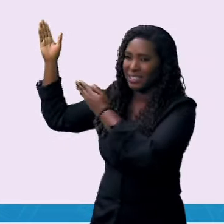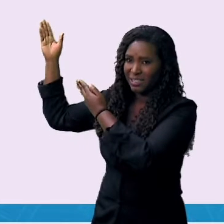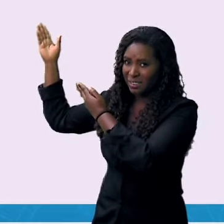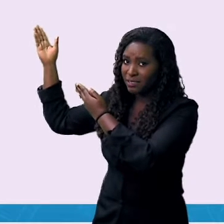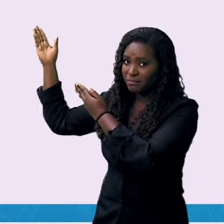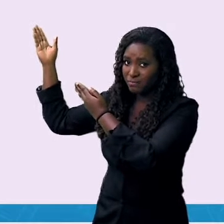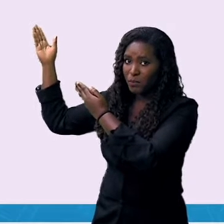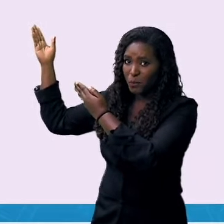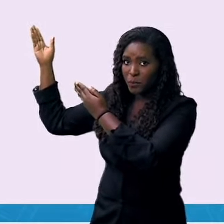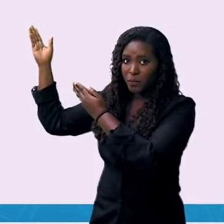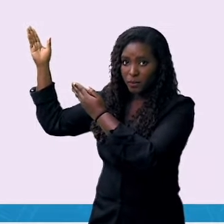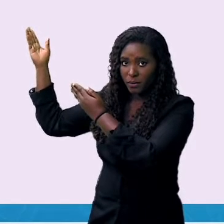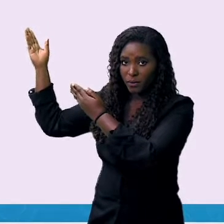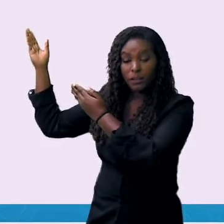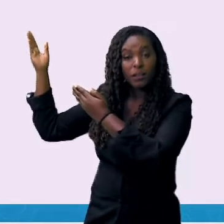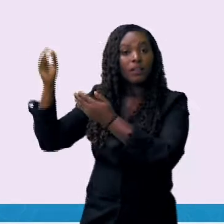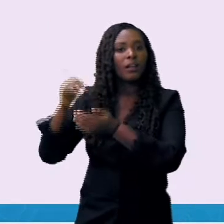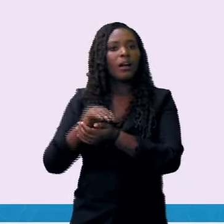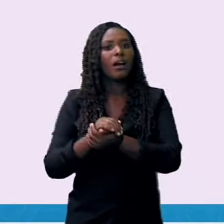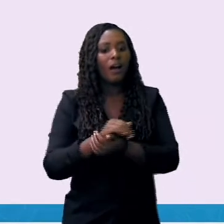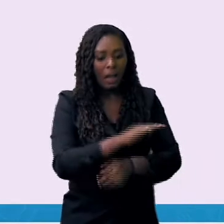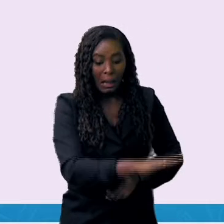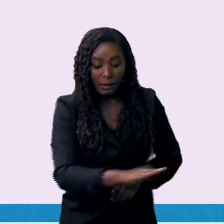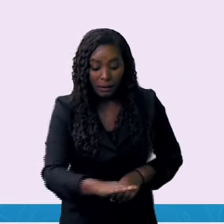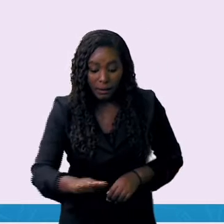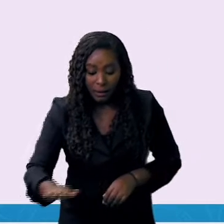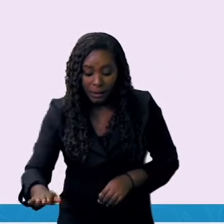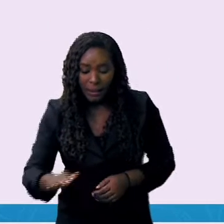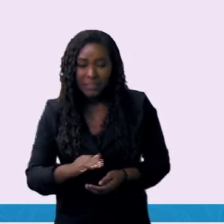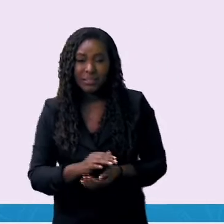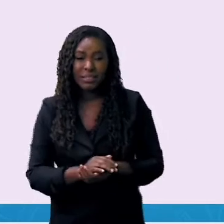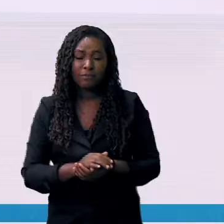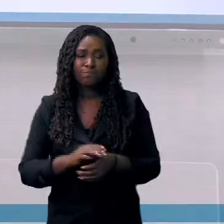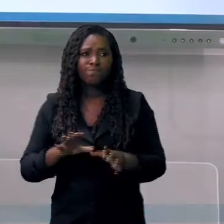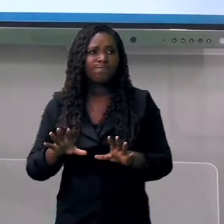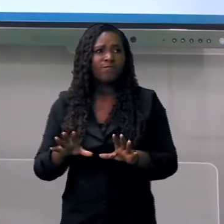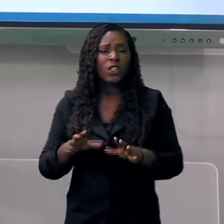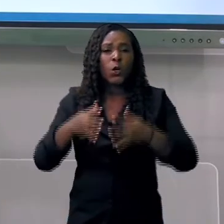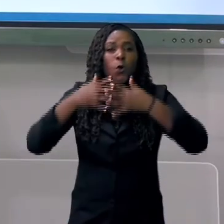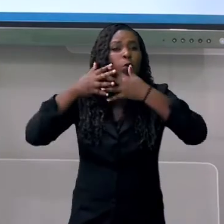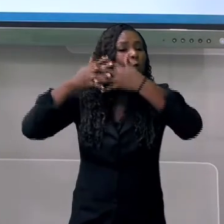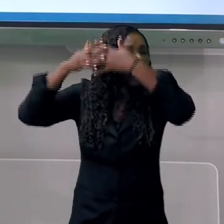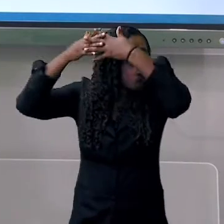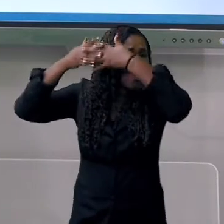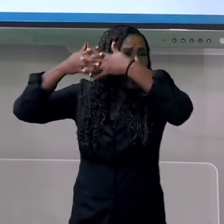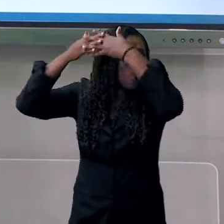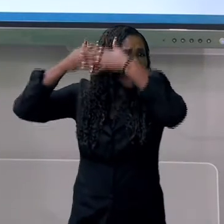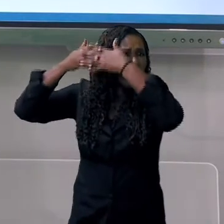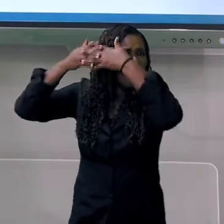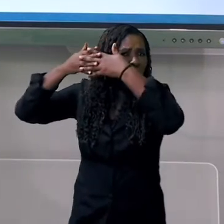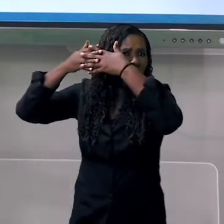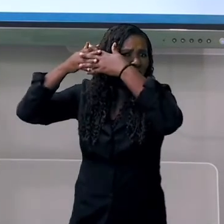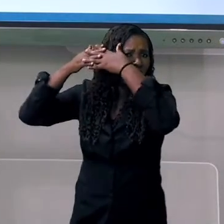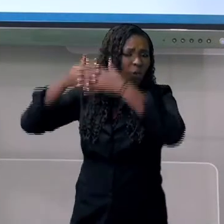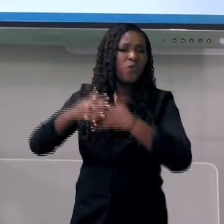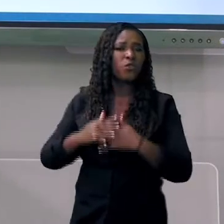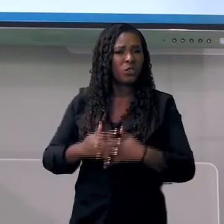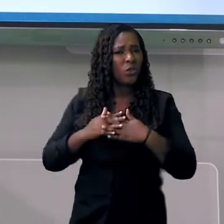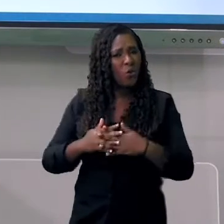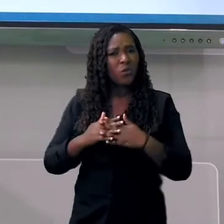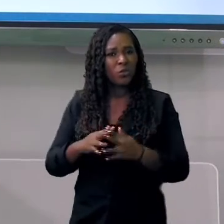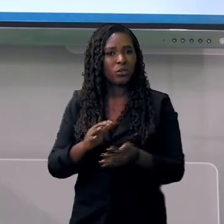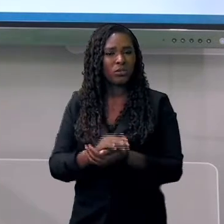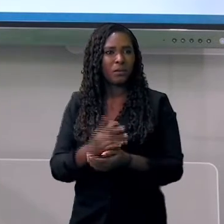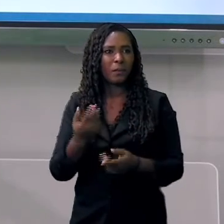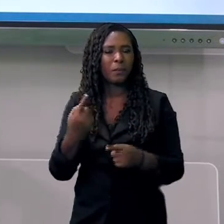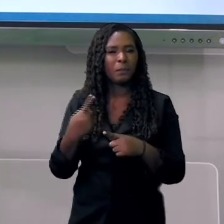como verdades absolutas pelas crianças e confundi-las quanto às suas necessidades e